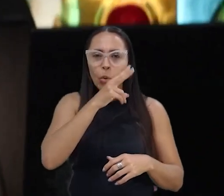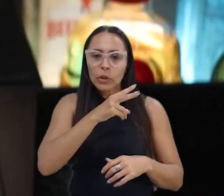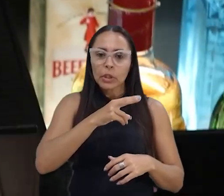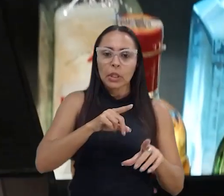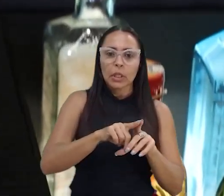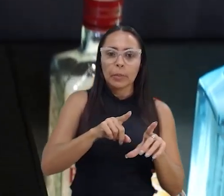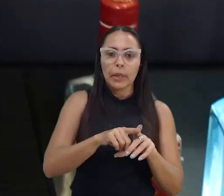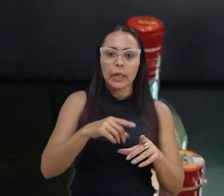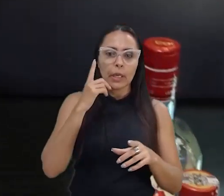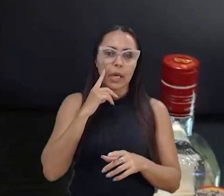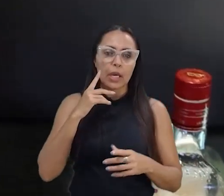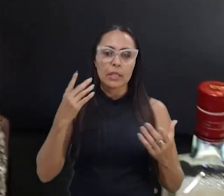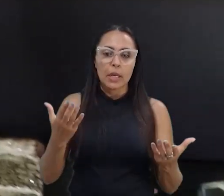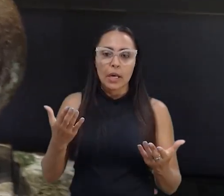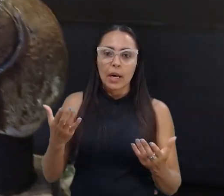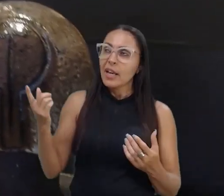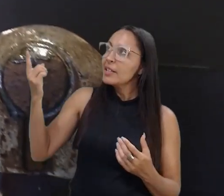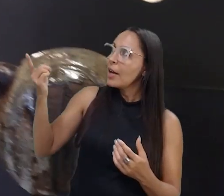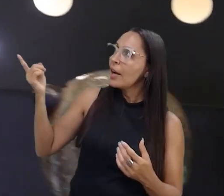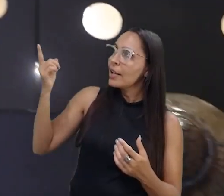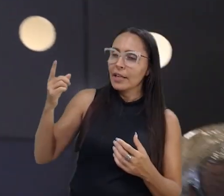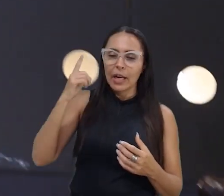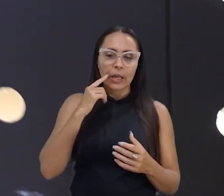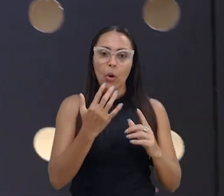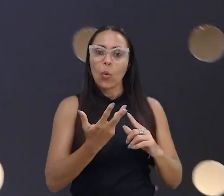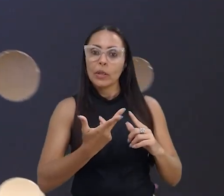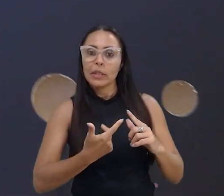ambientes bem icônicos, como esse da década, o que traduz a